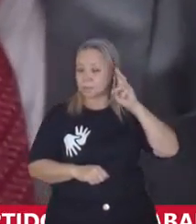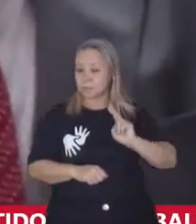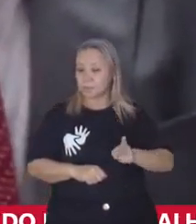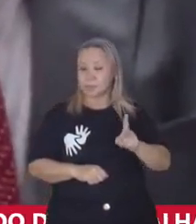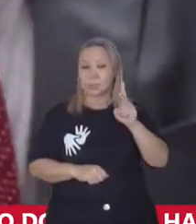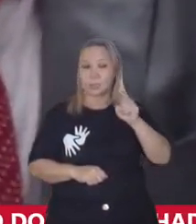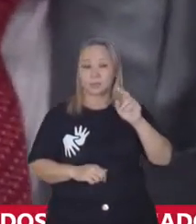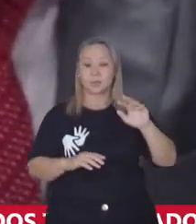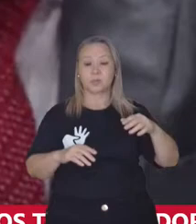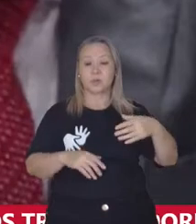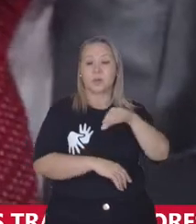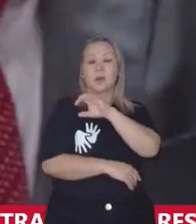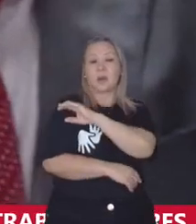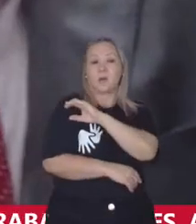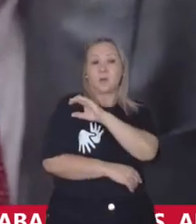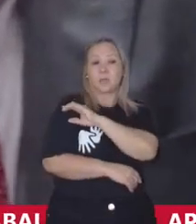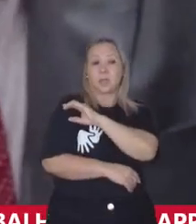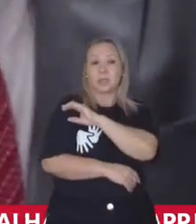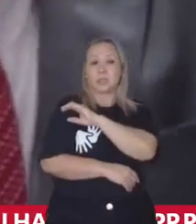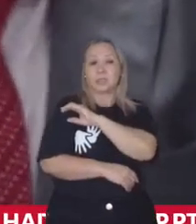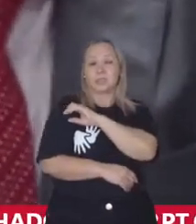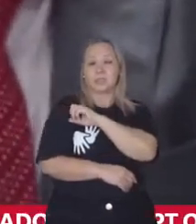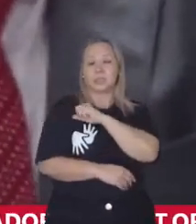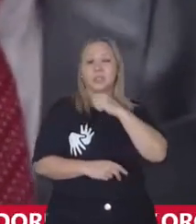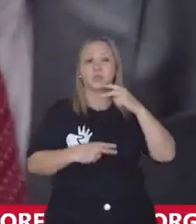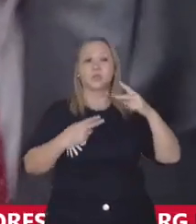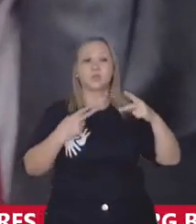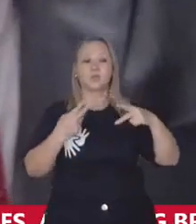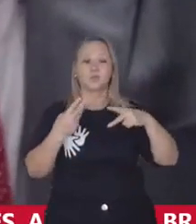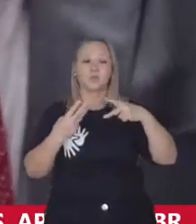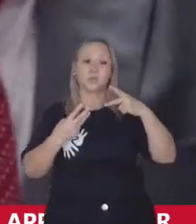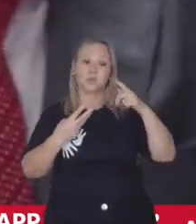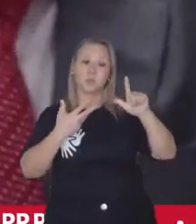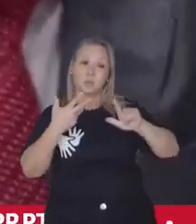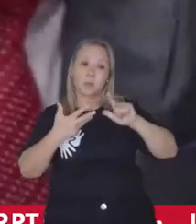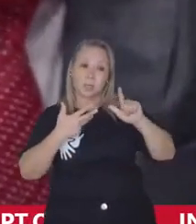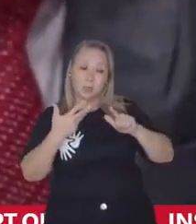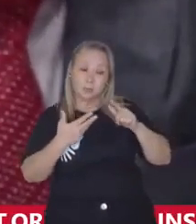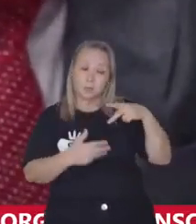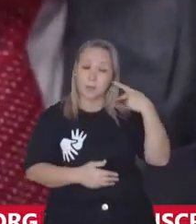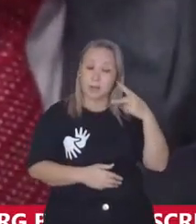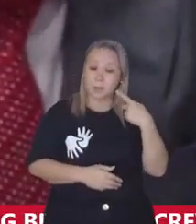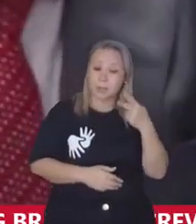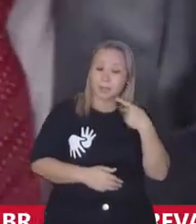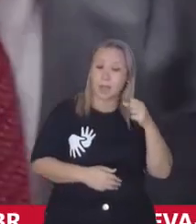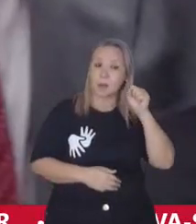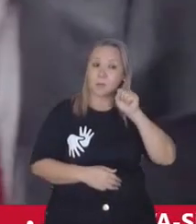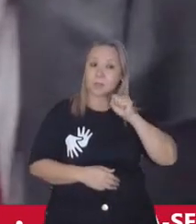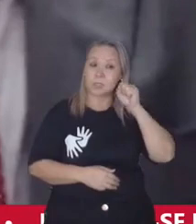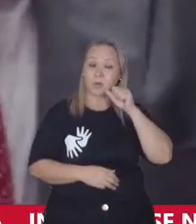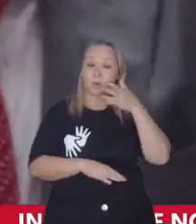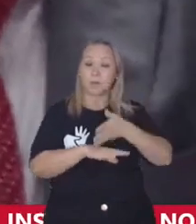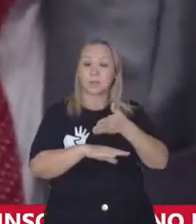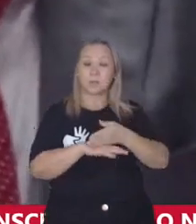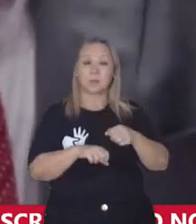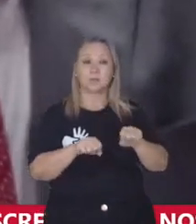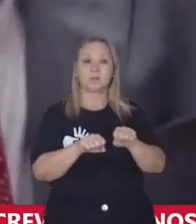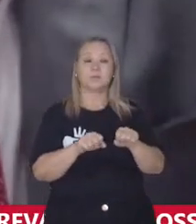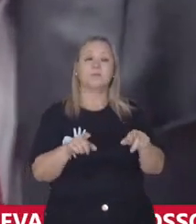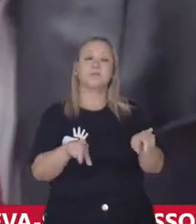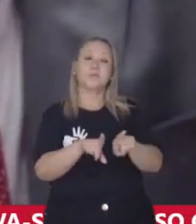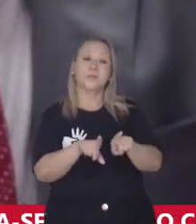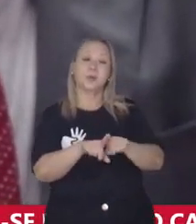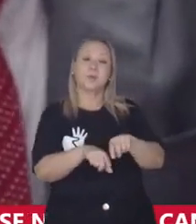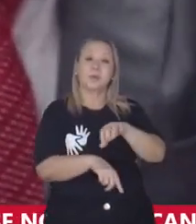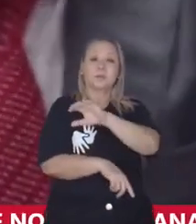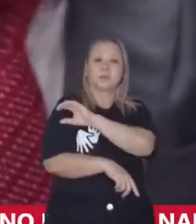uma coordenação de um parlamentar e de um senador, com a participação também e coordenação de